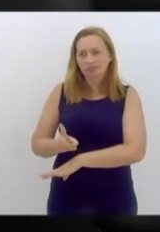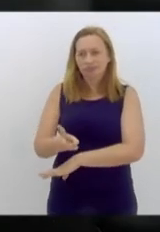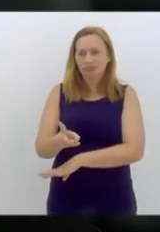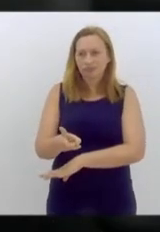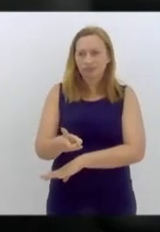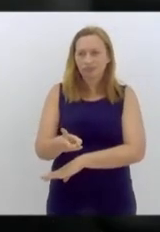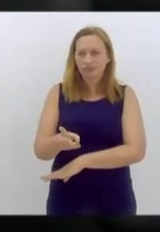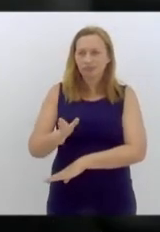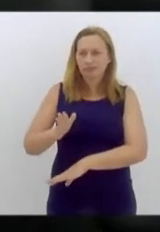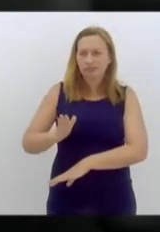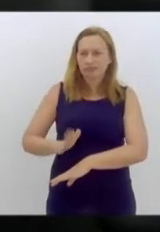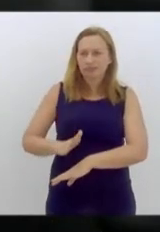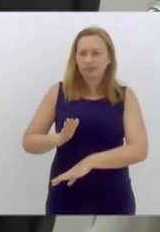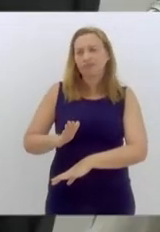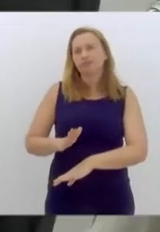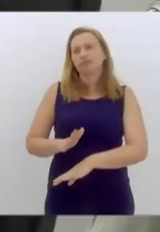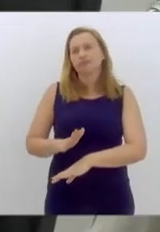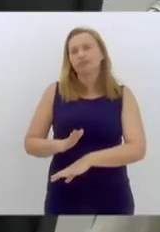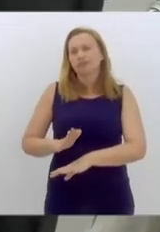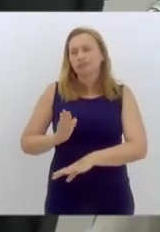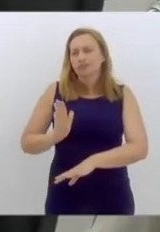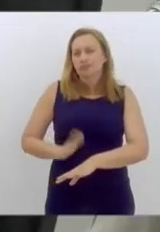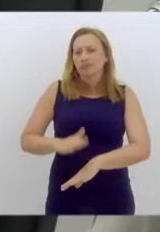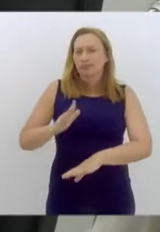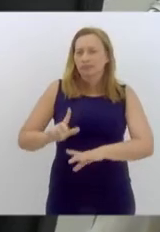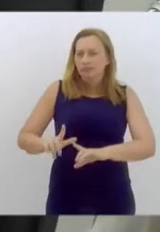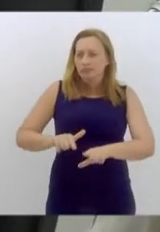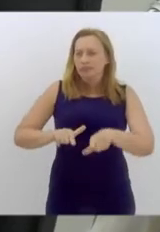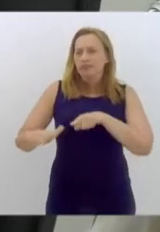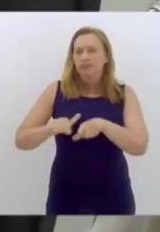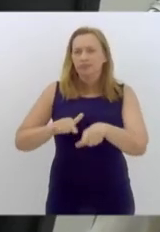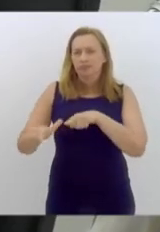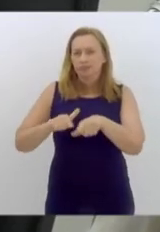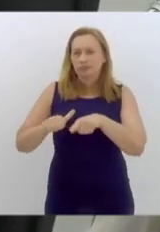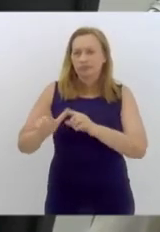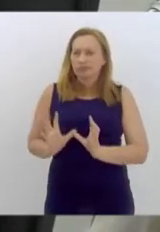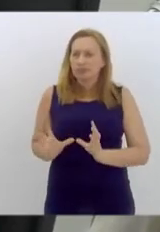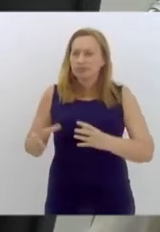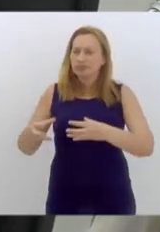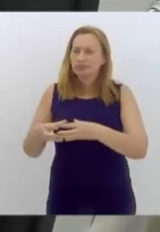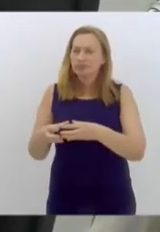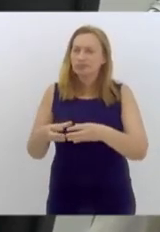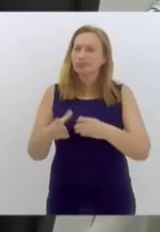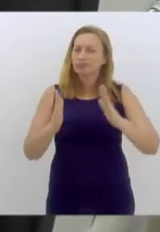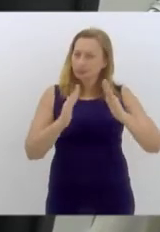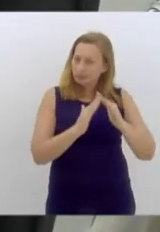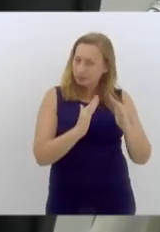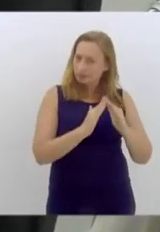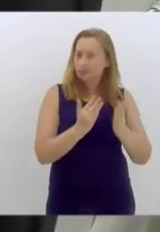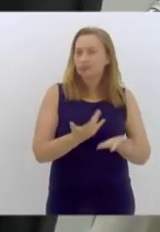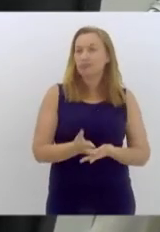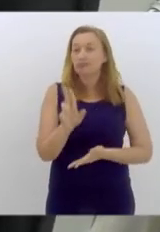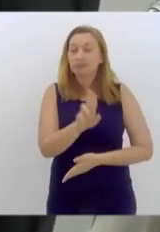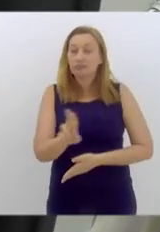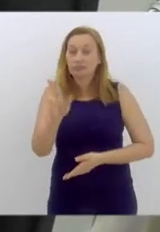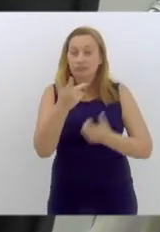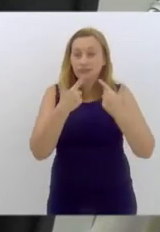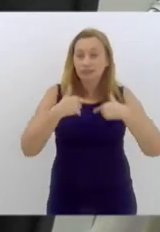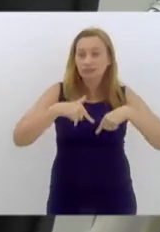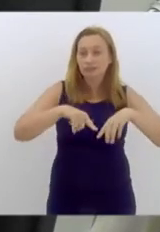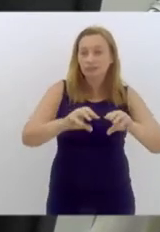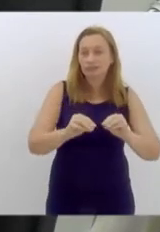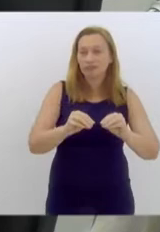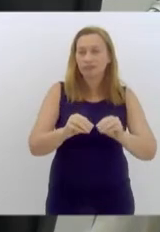muito ativa, uma das mais ativas comissões nessa casa, usando a linguagem